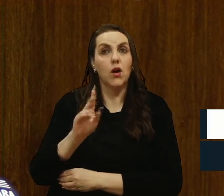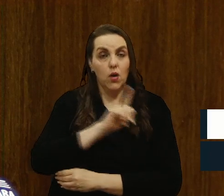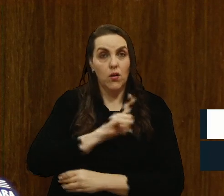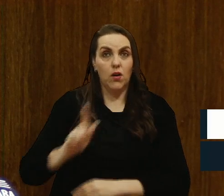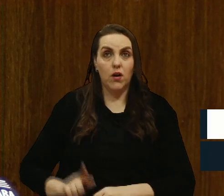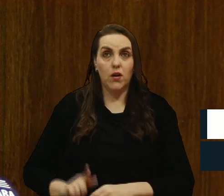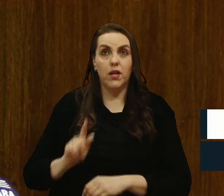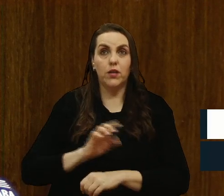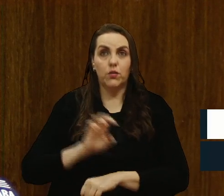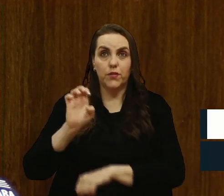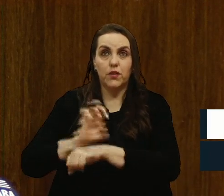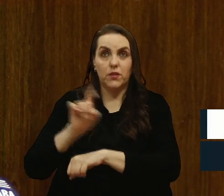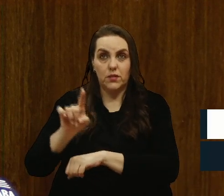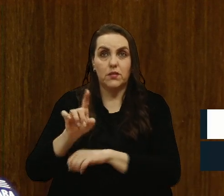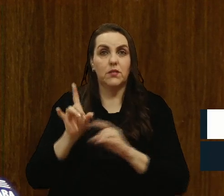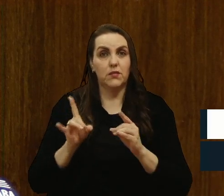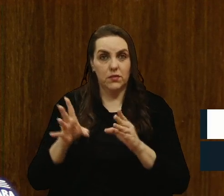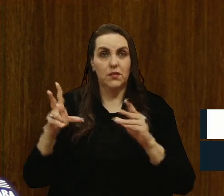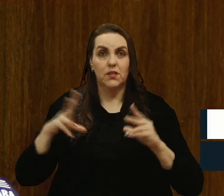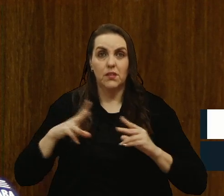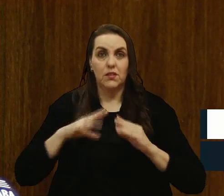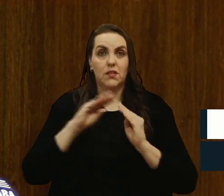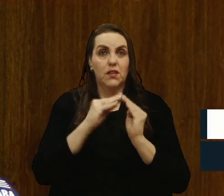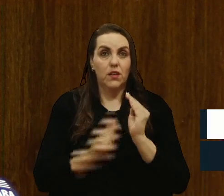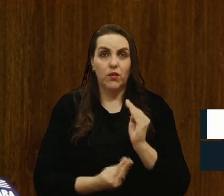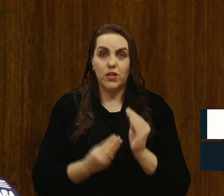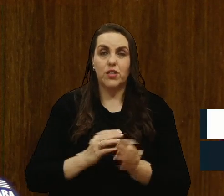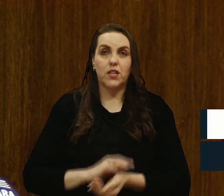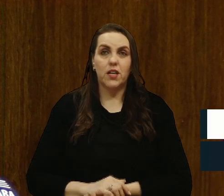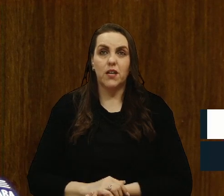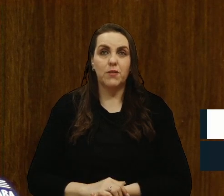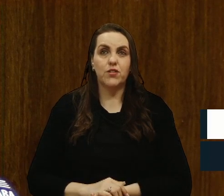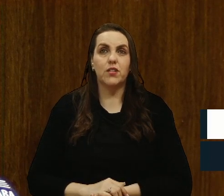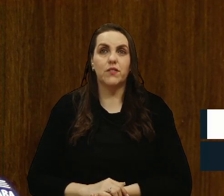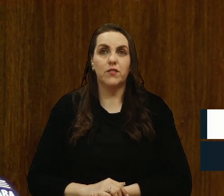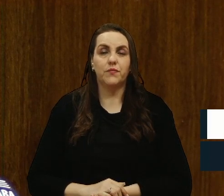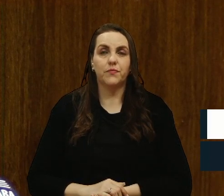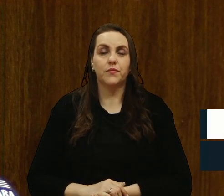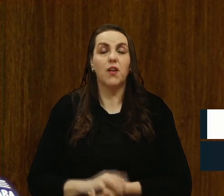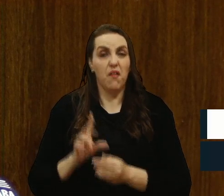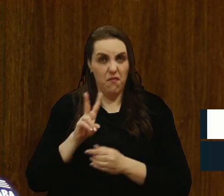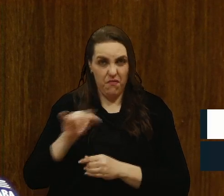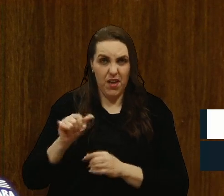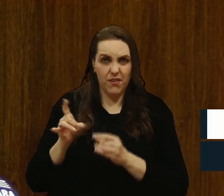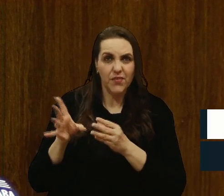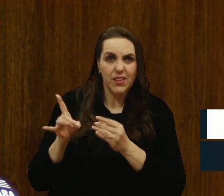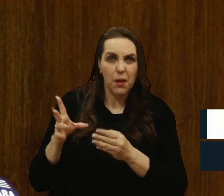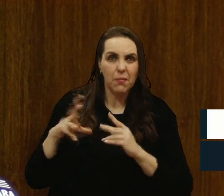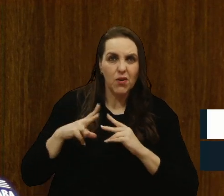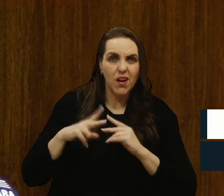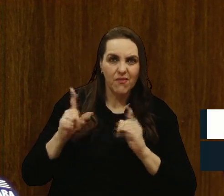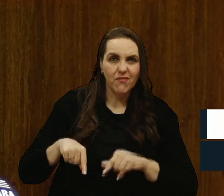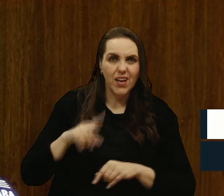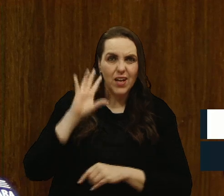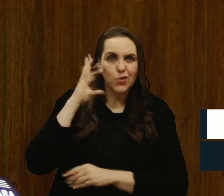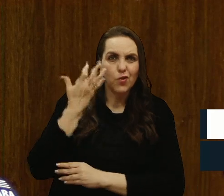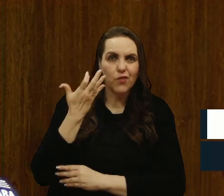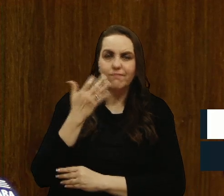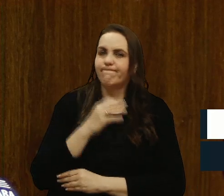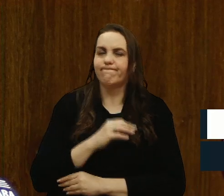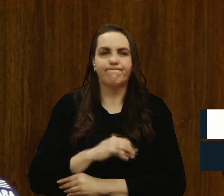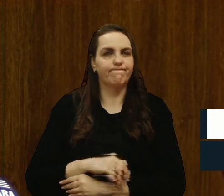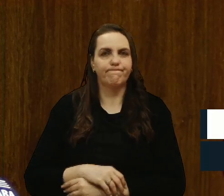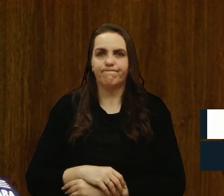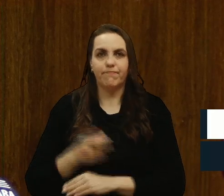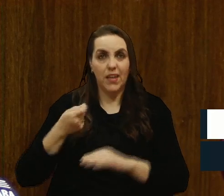sim, a privatização do SAMAI. Então, gente, vai ser privatizando que nós vamos resolver o problema? Não, não vai ser. Vai ser investindo